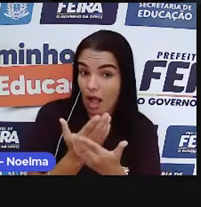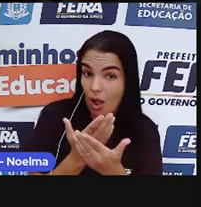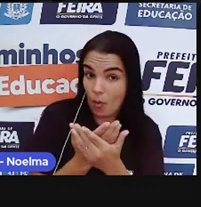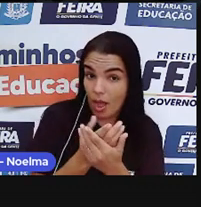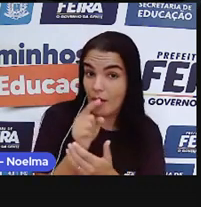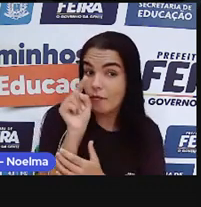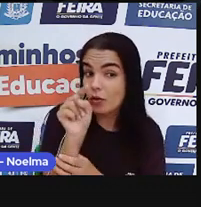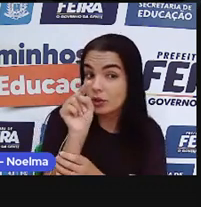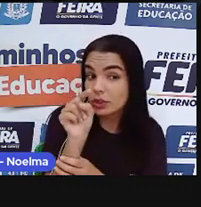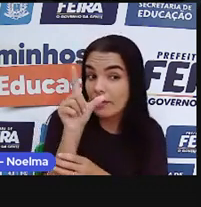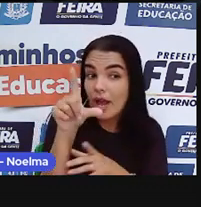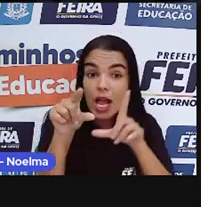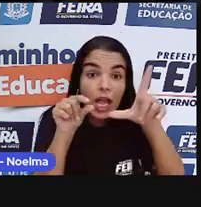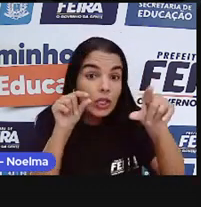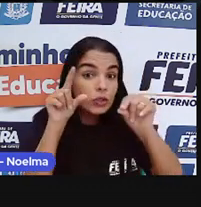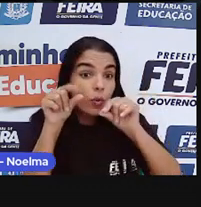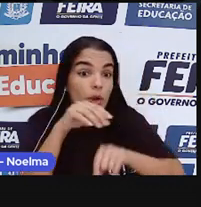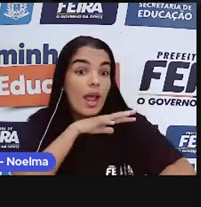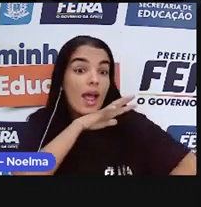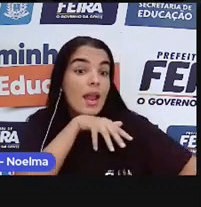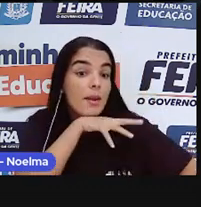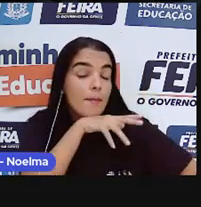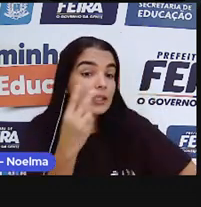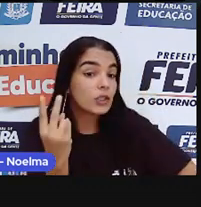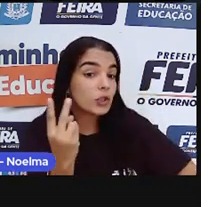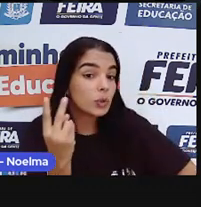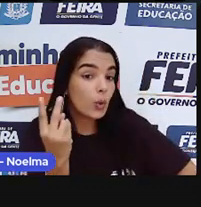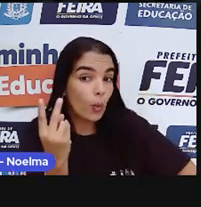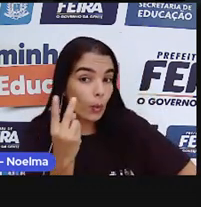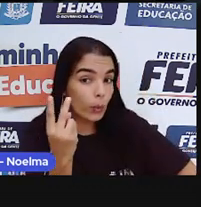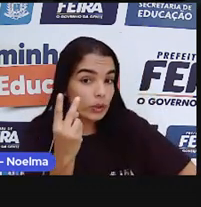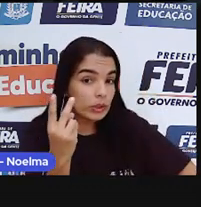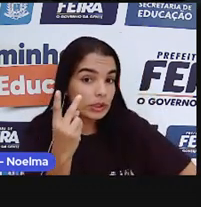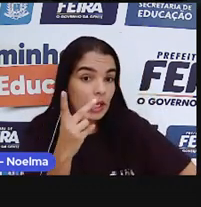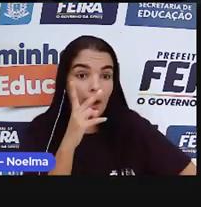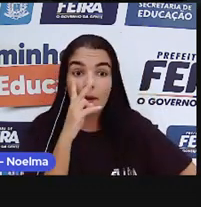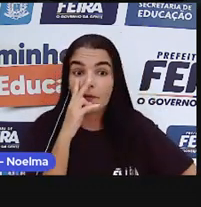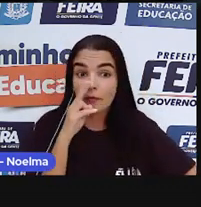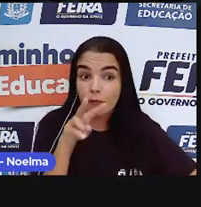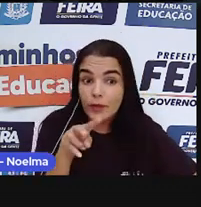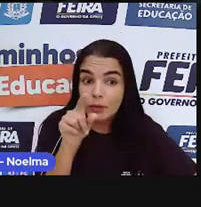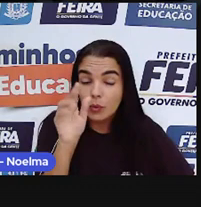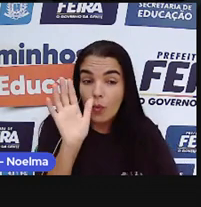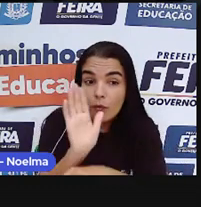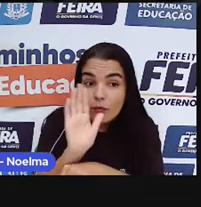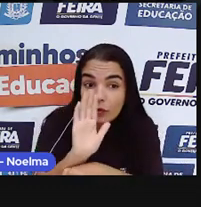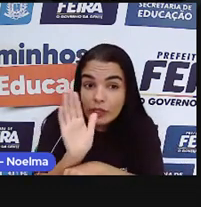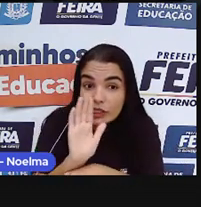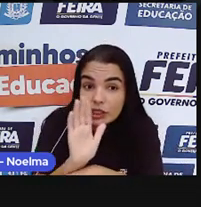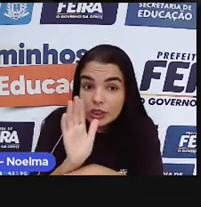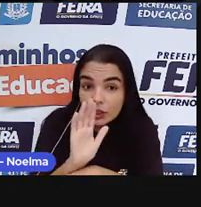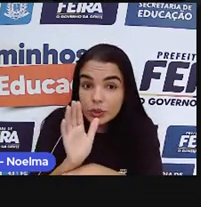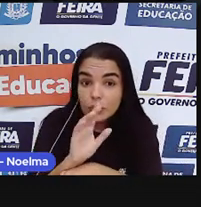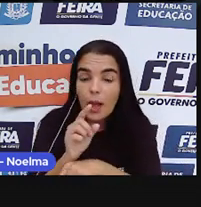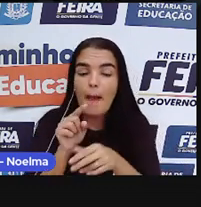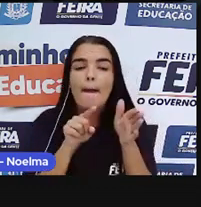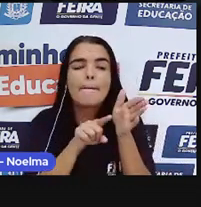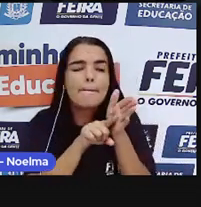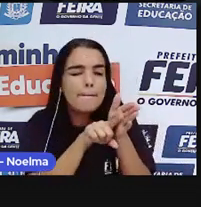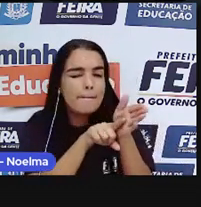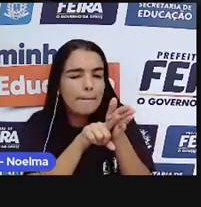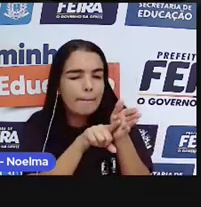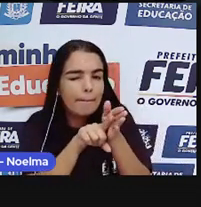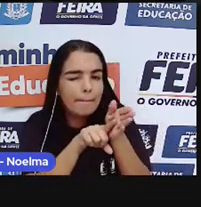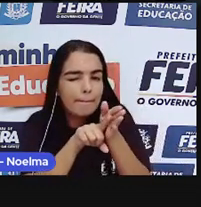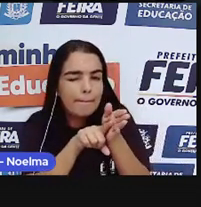aula, vocês vão escolher aí dois animais que aparecem no vídeo que a Pro mostrou